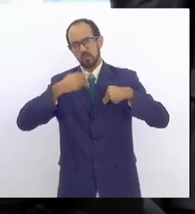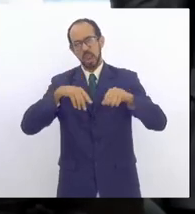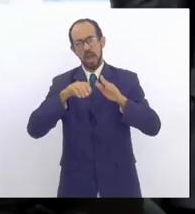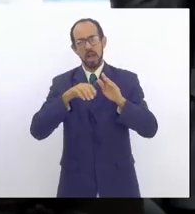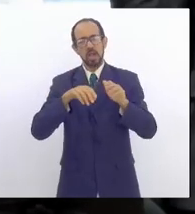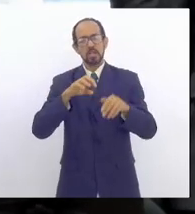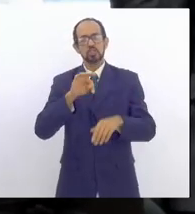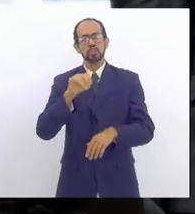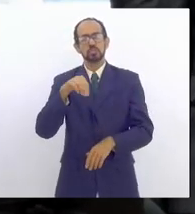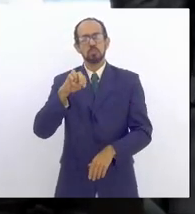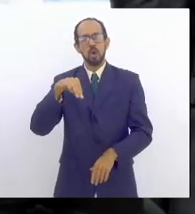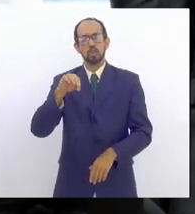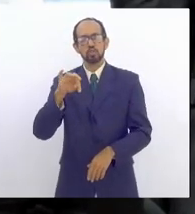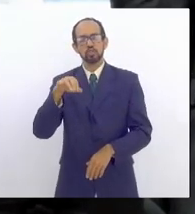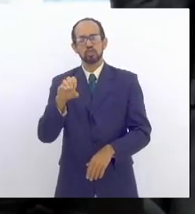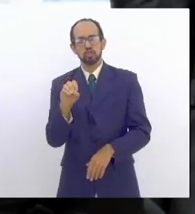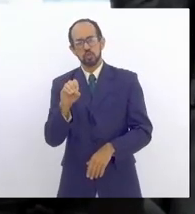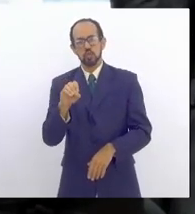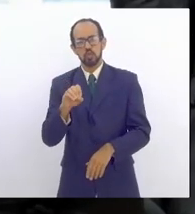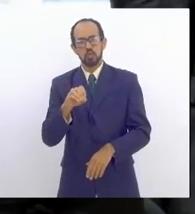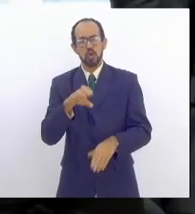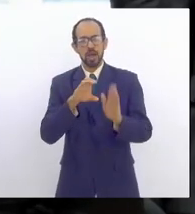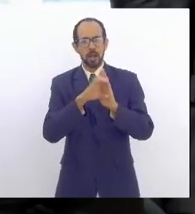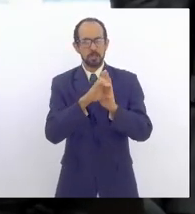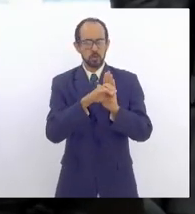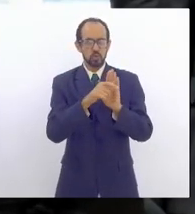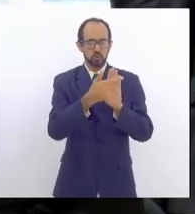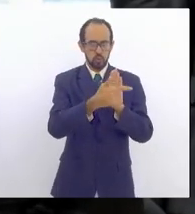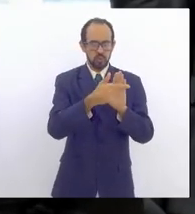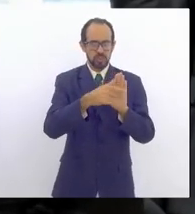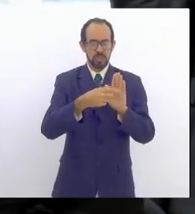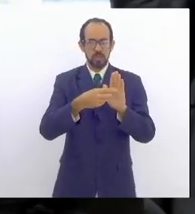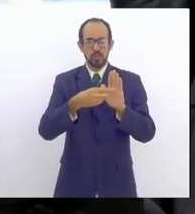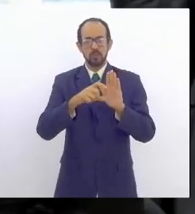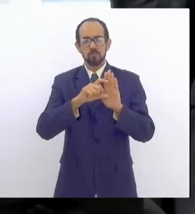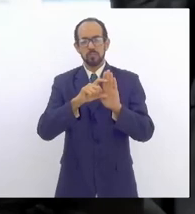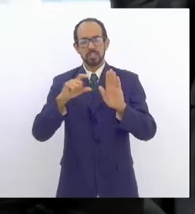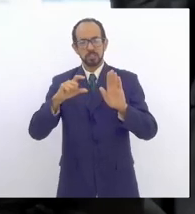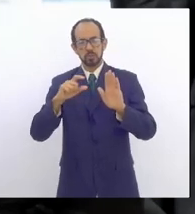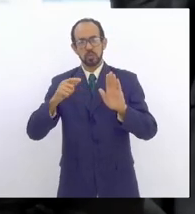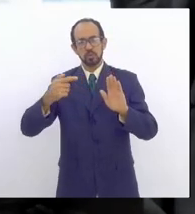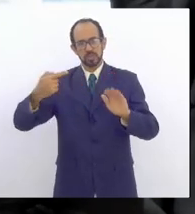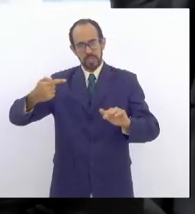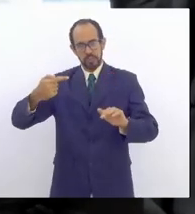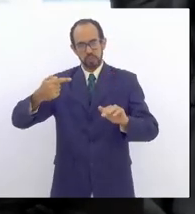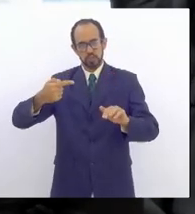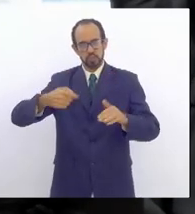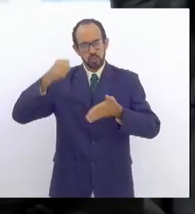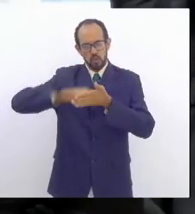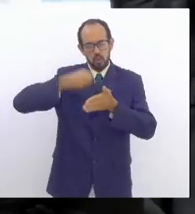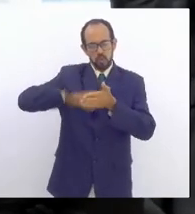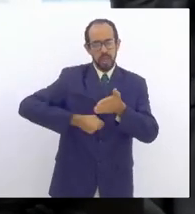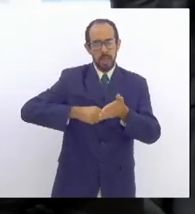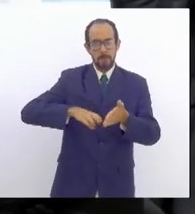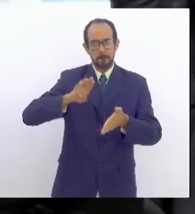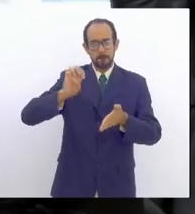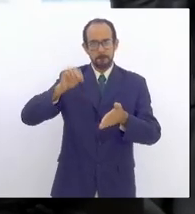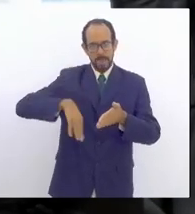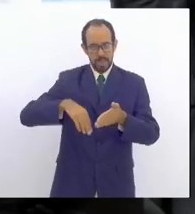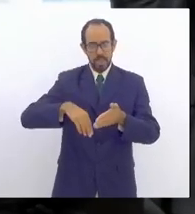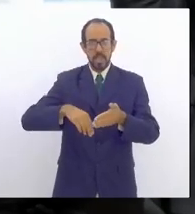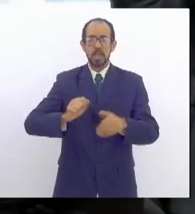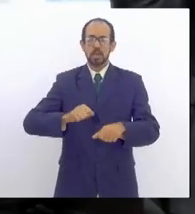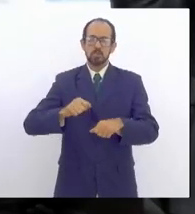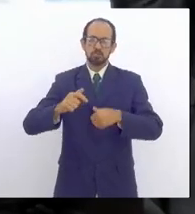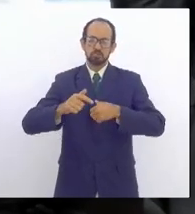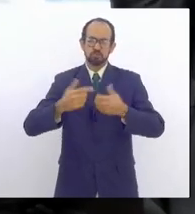capítulo 2, versículo 7. Combati o bom combate, acabei a carreira e guardei a fé.